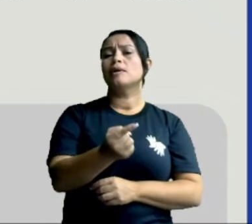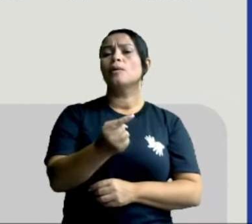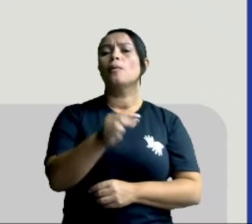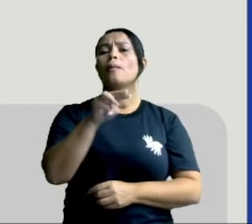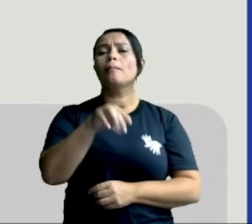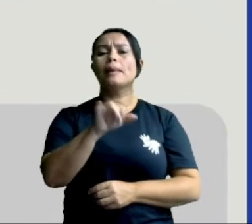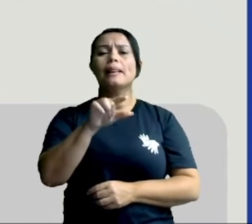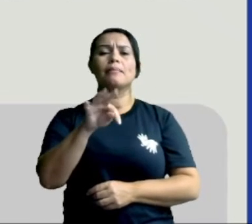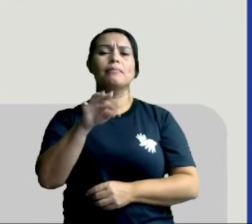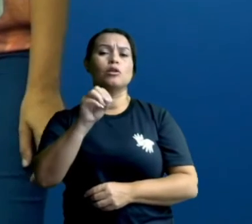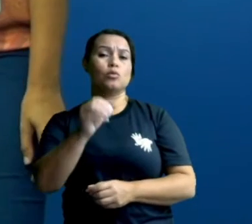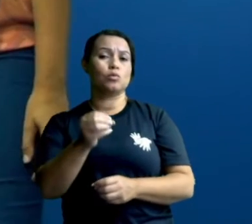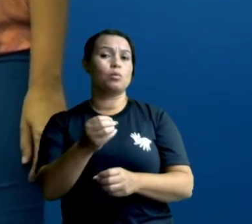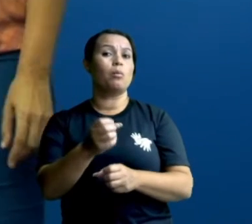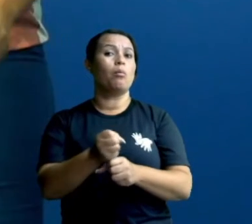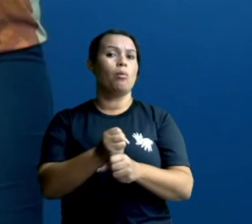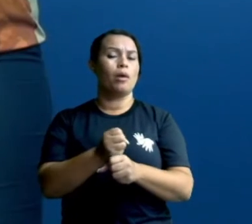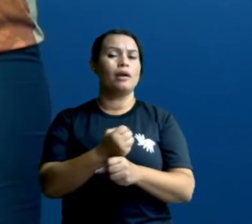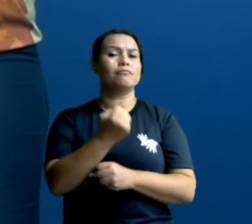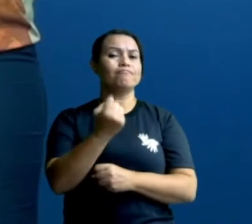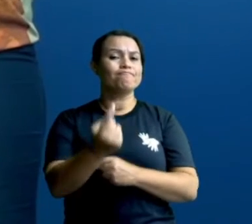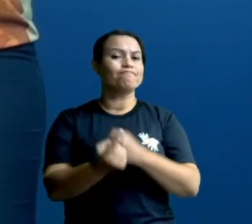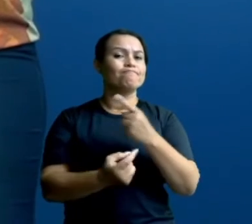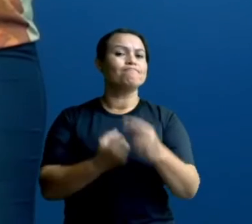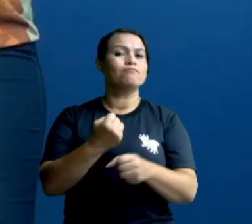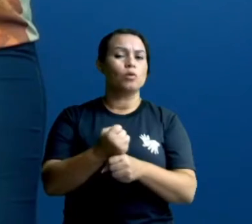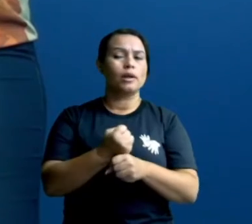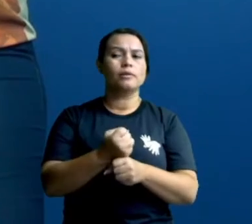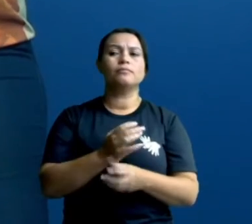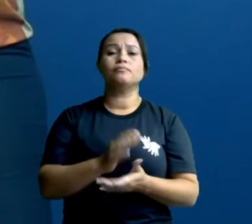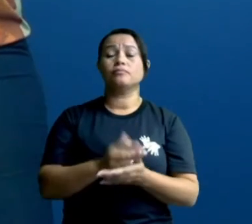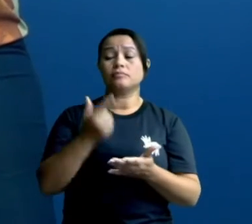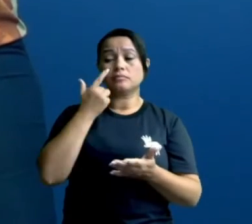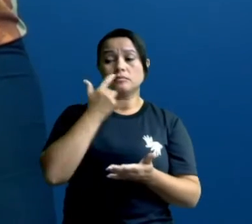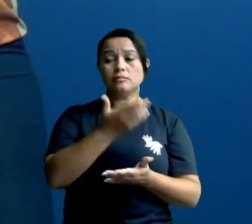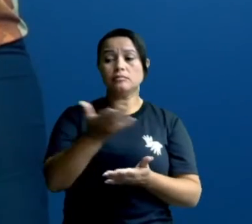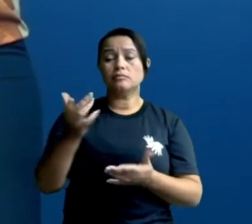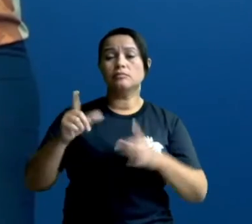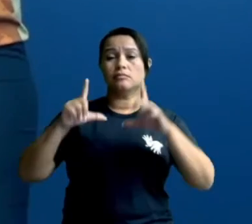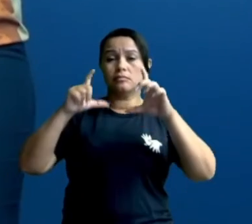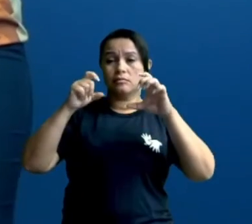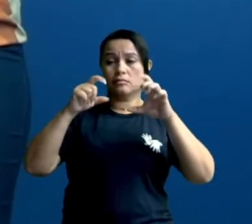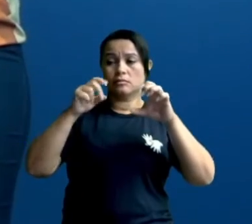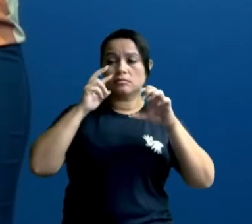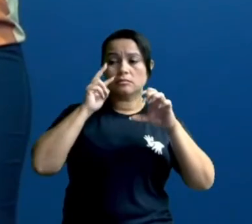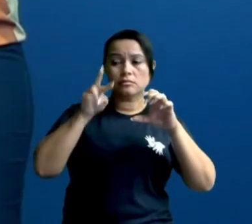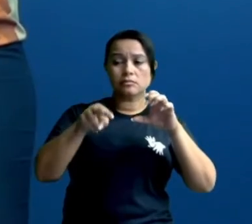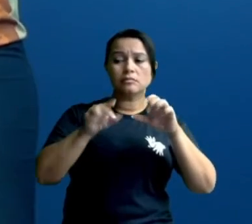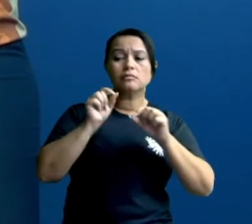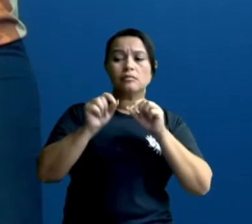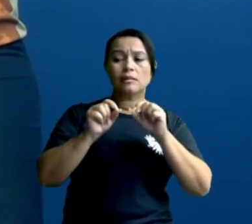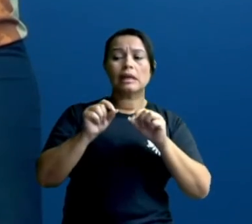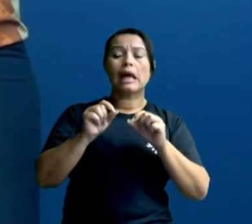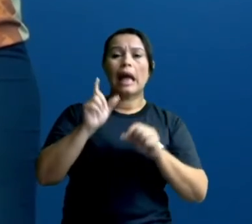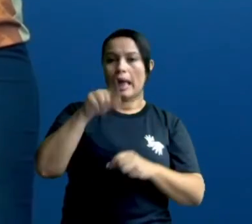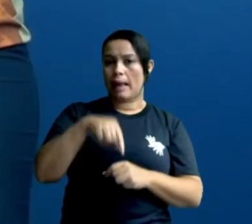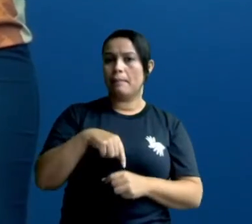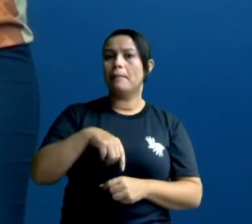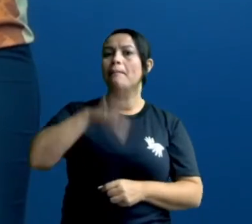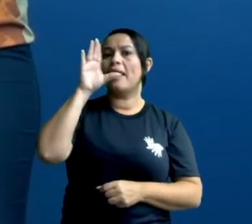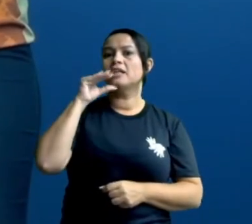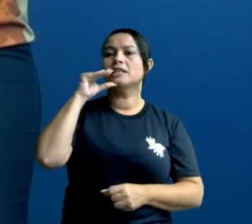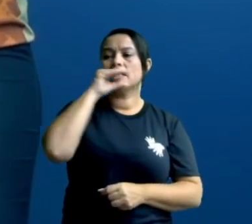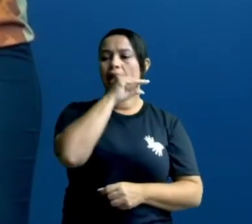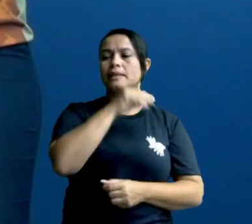milímetros por ano e aí eu trouxe a fotinho para vocês para vocês perceberem também é um clima mais quem